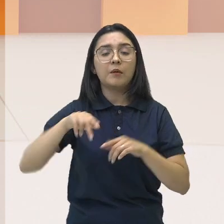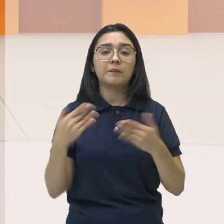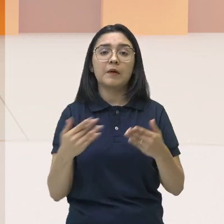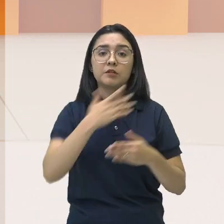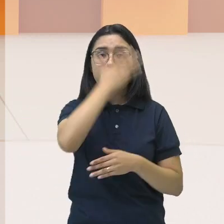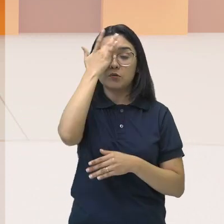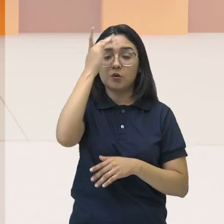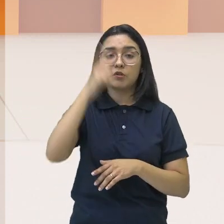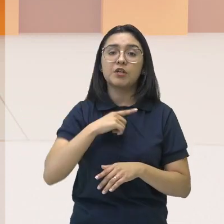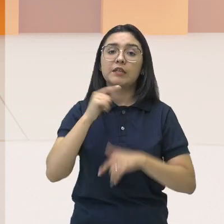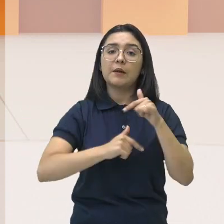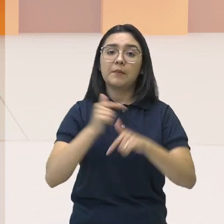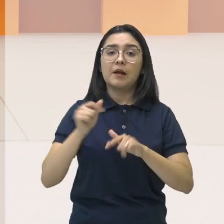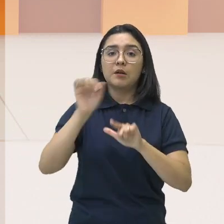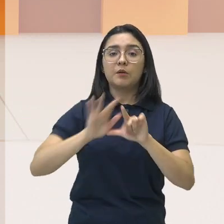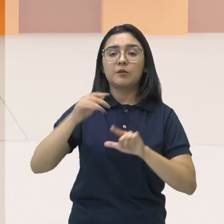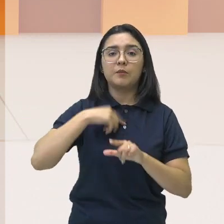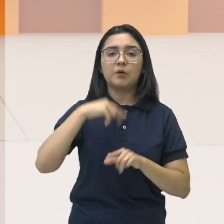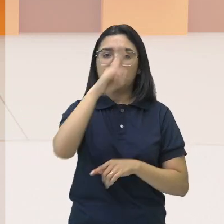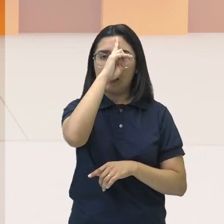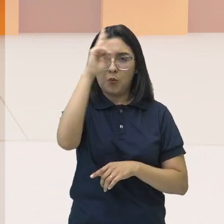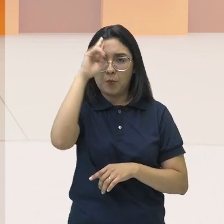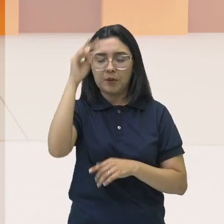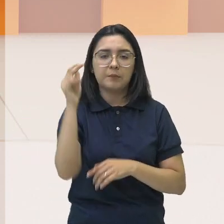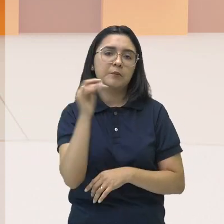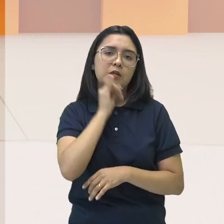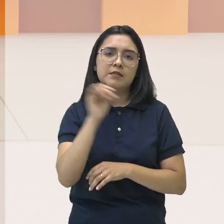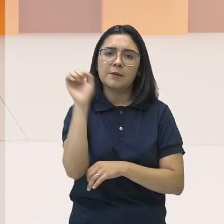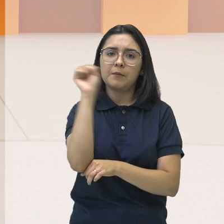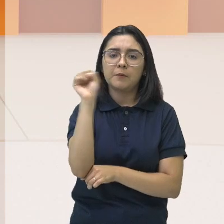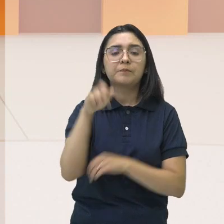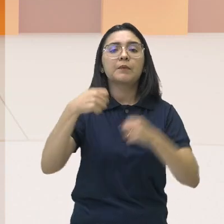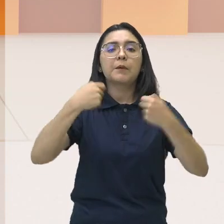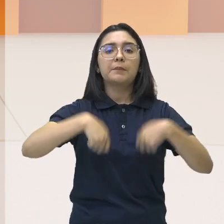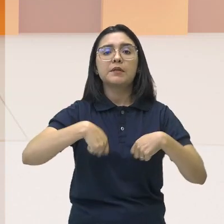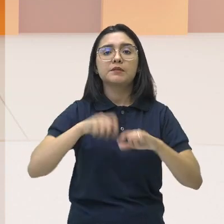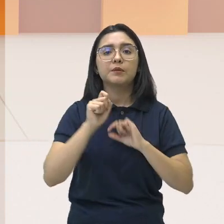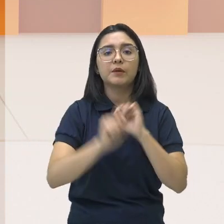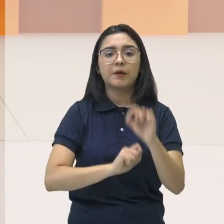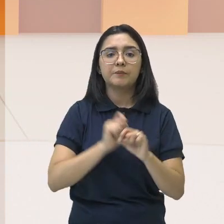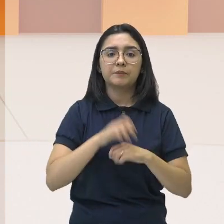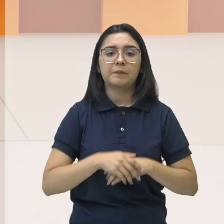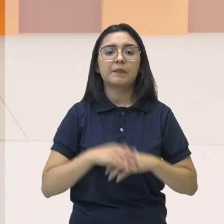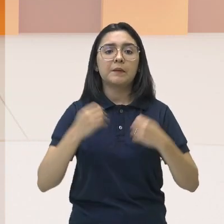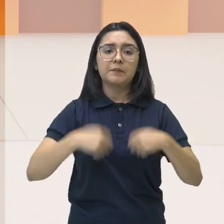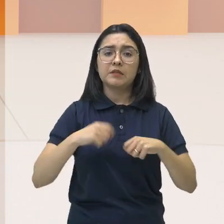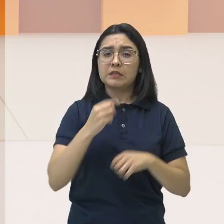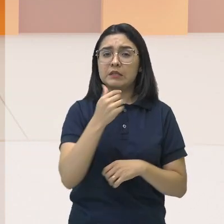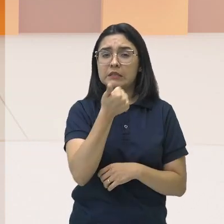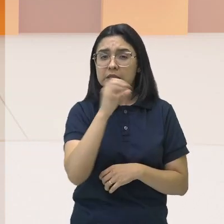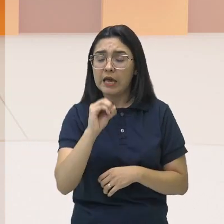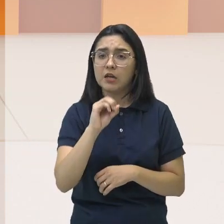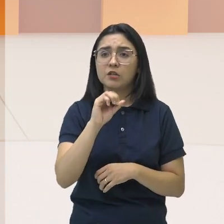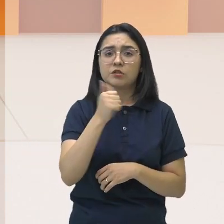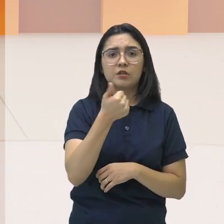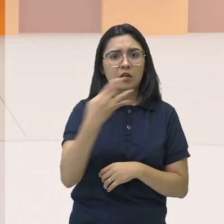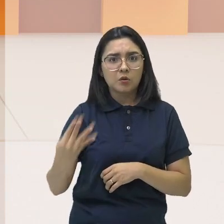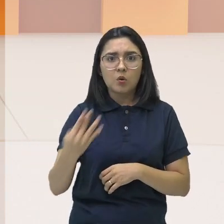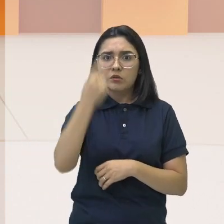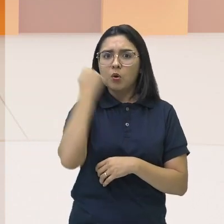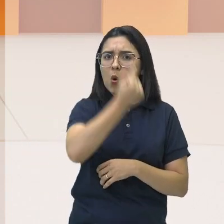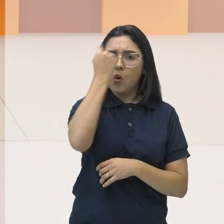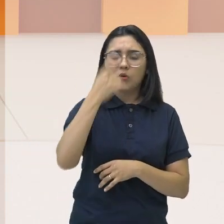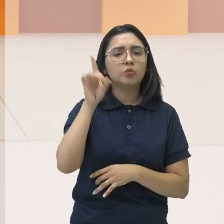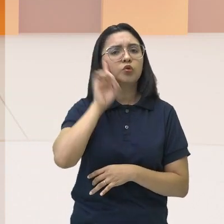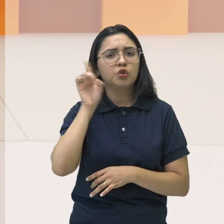trabalham nessas plataformas, como motoristas de aplicativo, por exemplo, elas precisam ali trabalhar 10, 12, 14 horas por dia